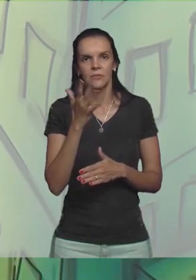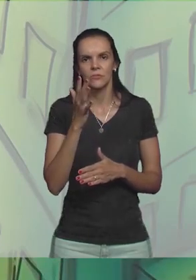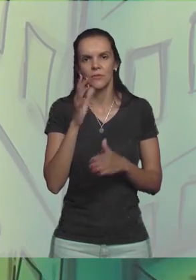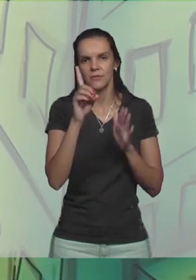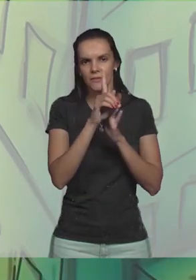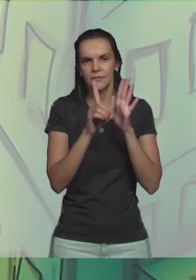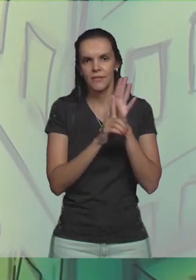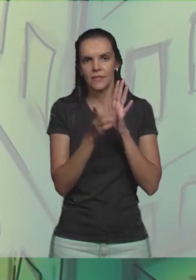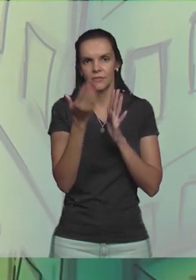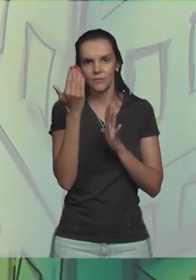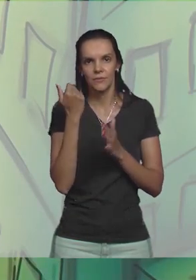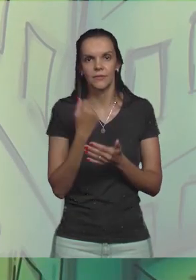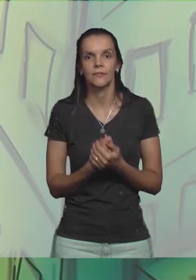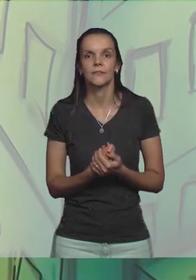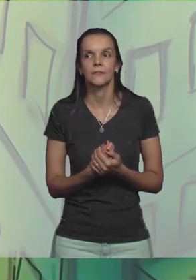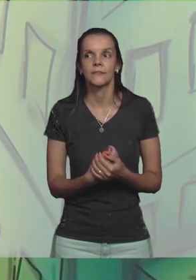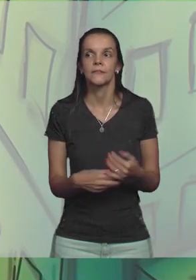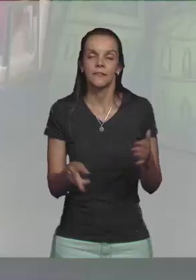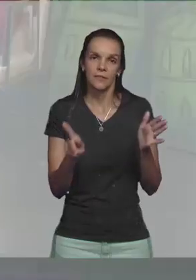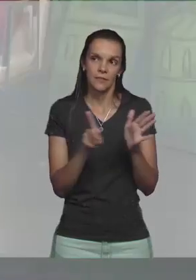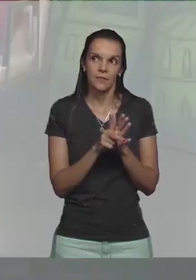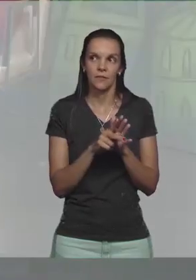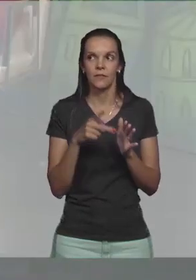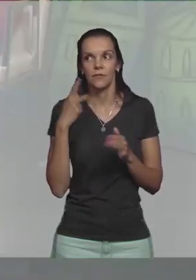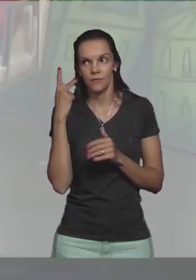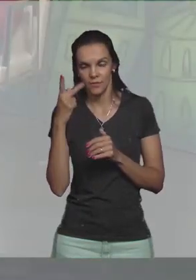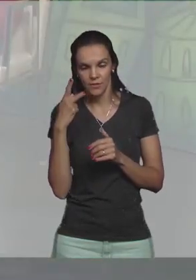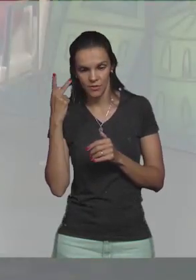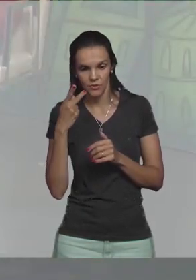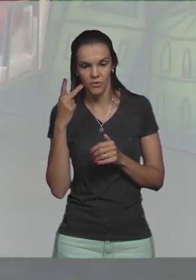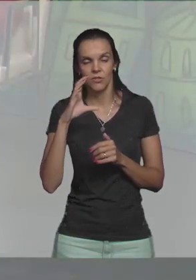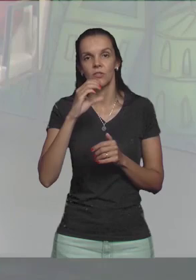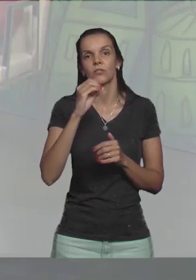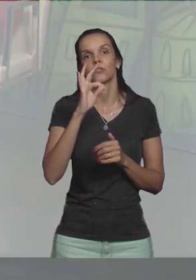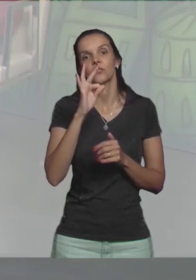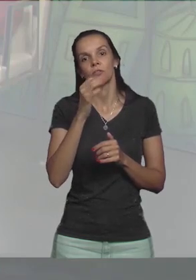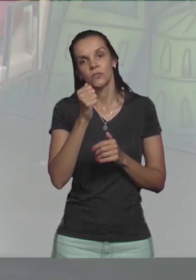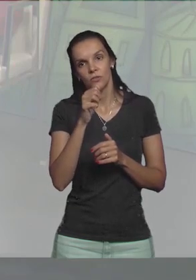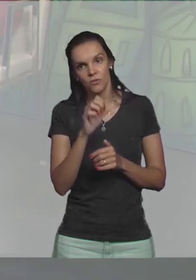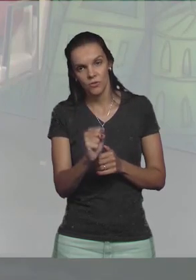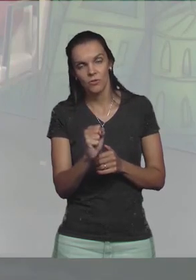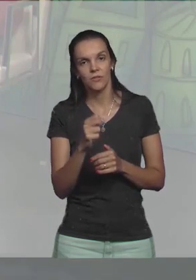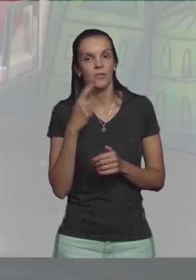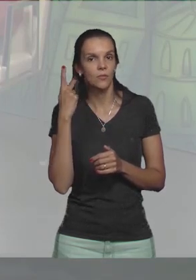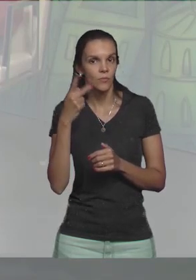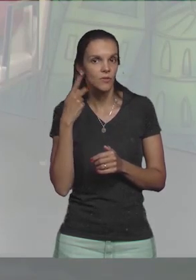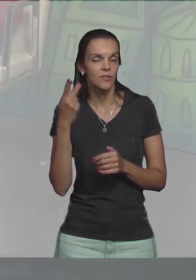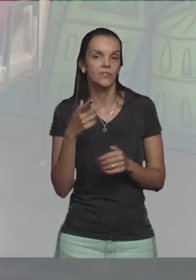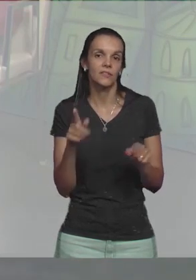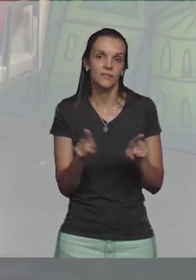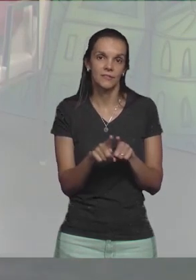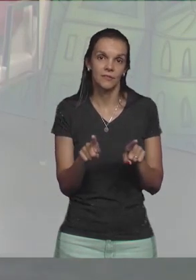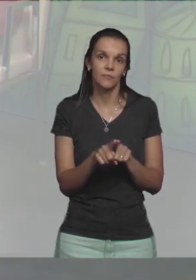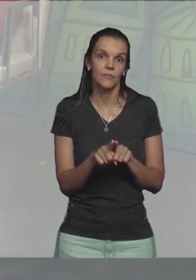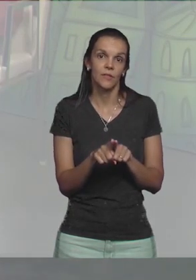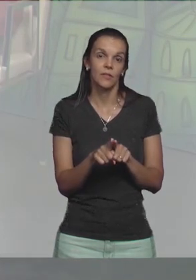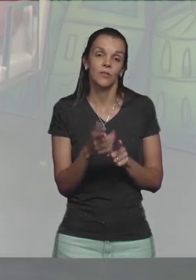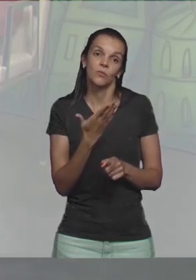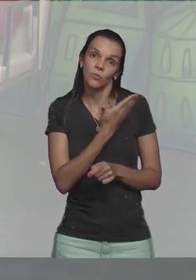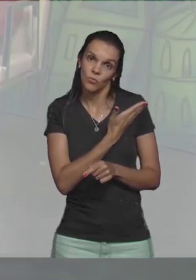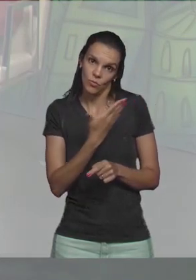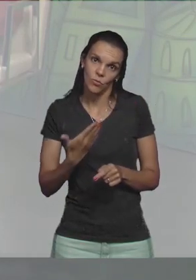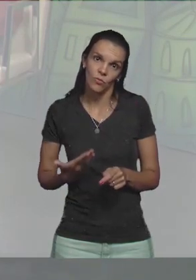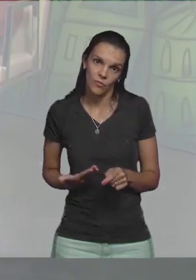últimas décadas? A própria política de cotas, né? A política de cotas ela é muito acreditada a um determinado governo,